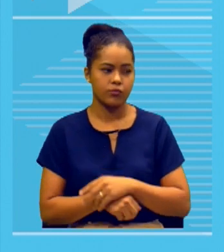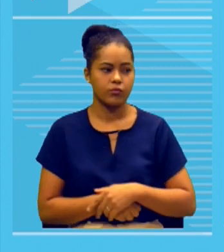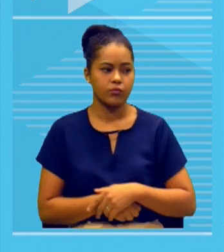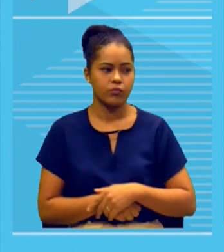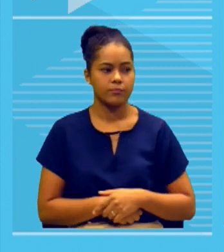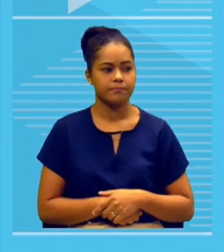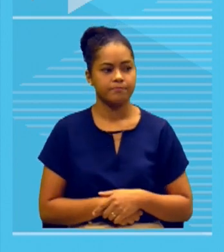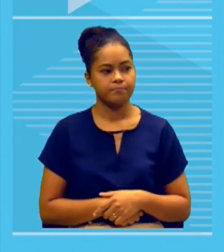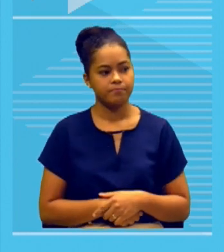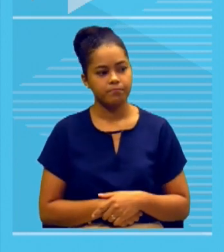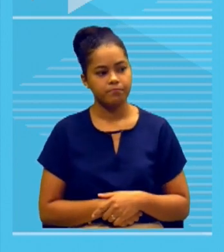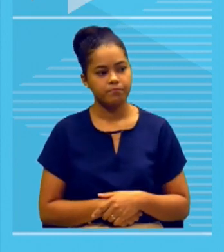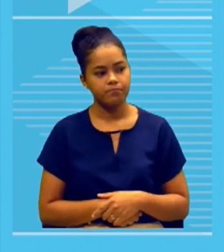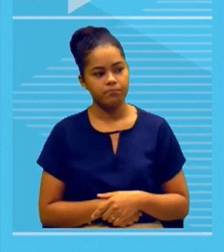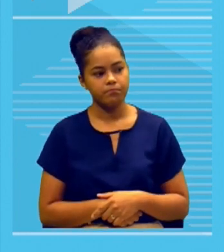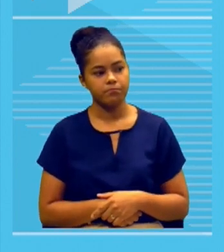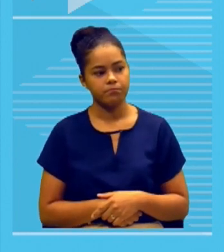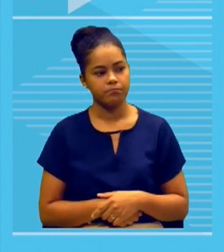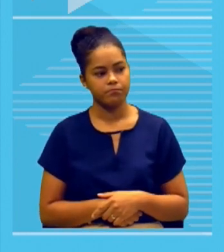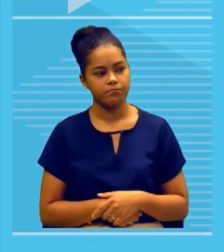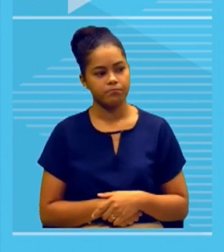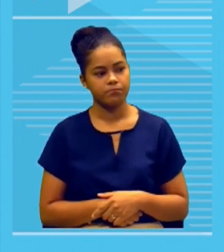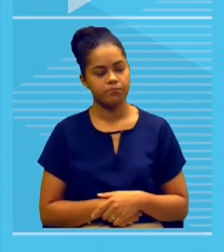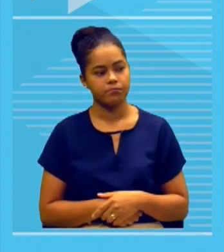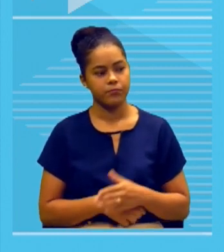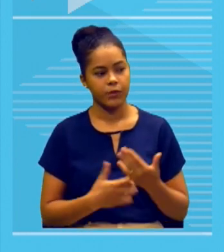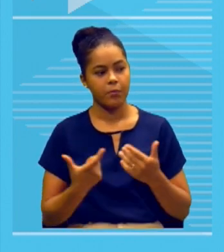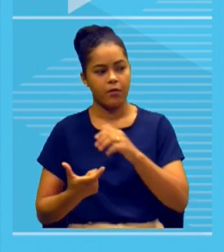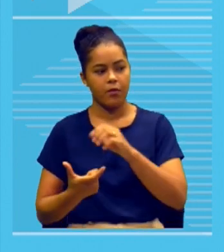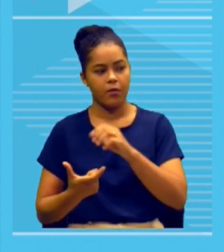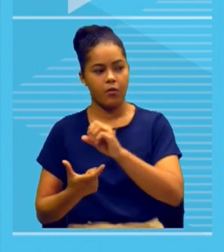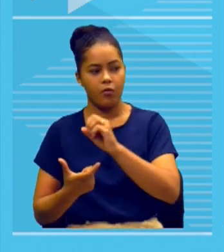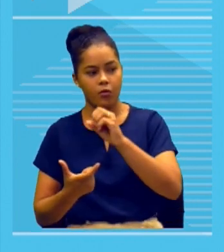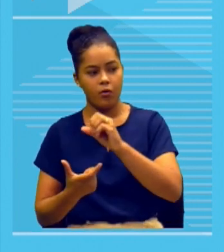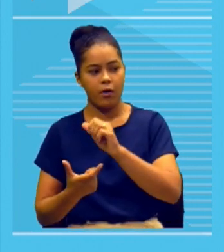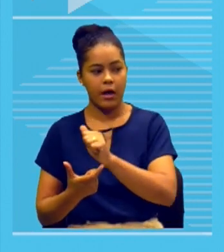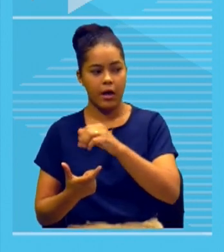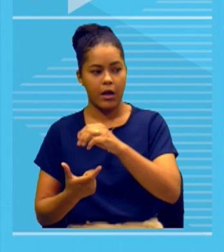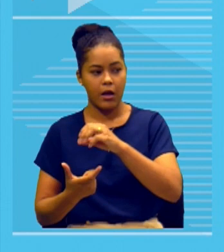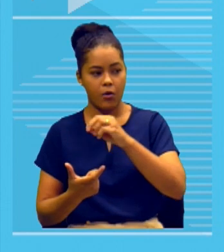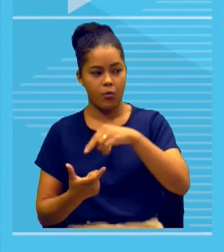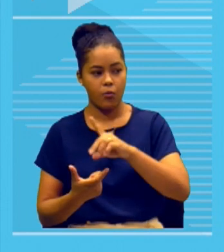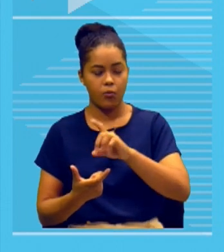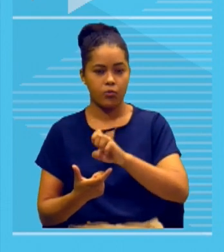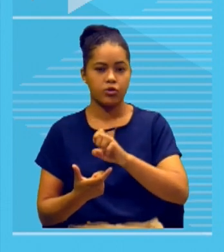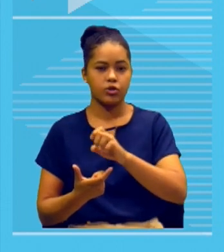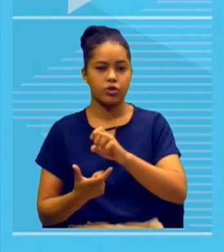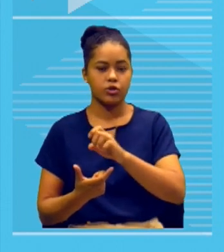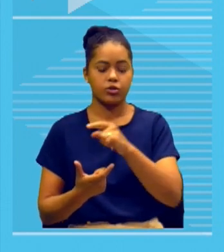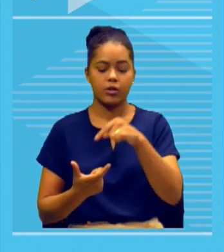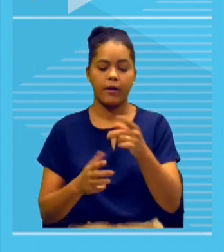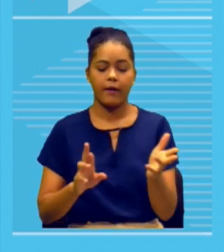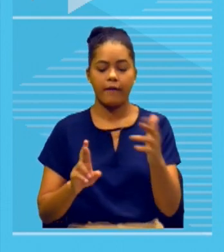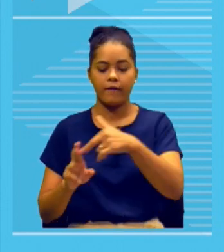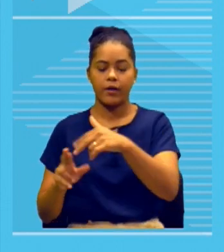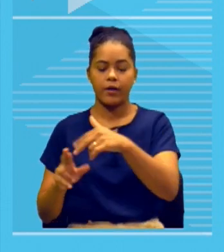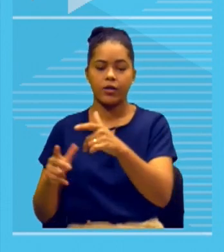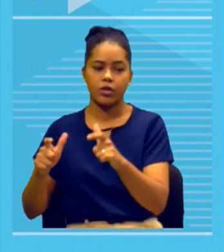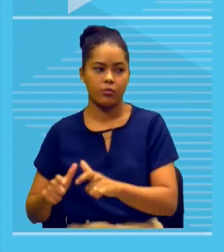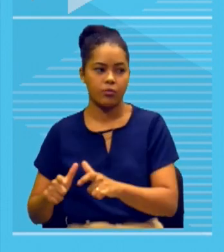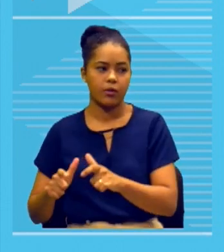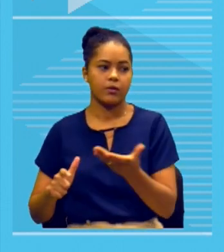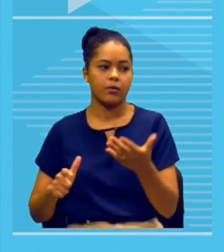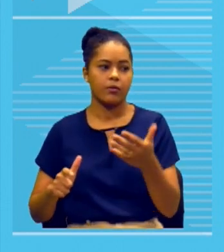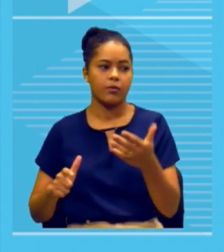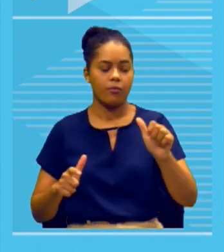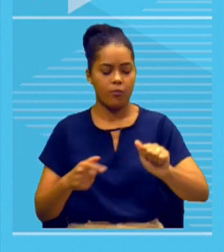a levei esse onde aqui retoma lugar né Esse a é o pronome